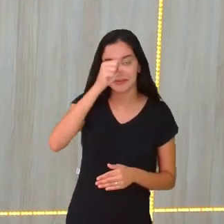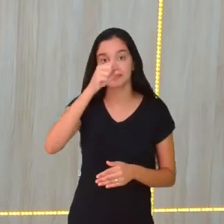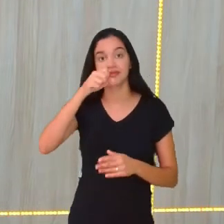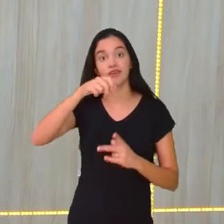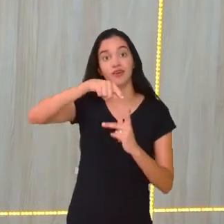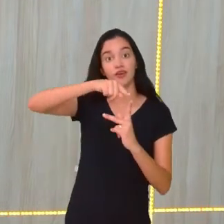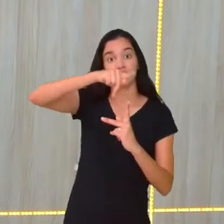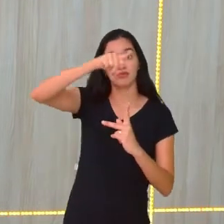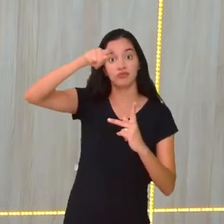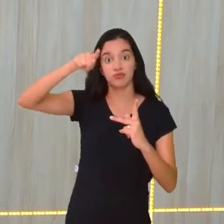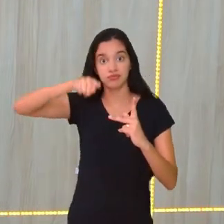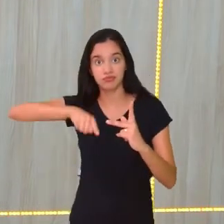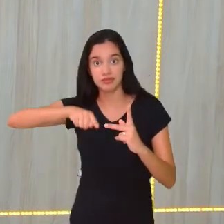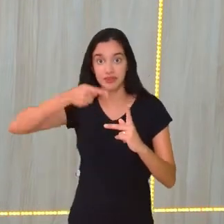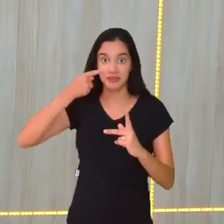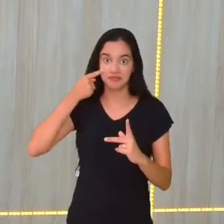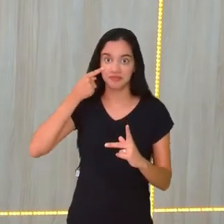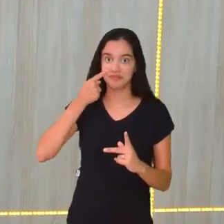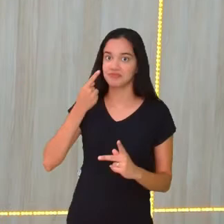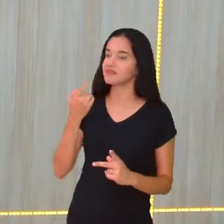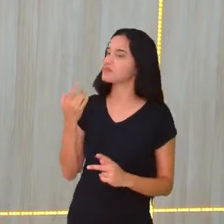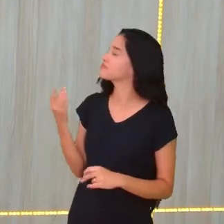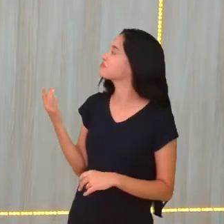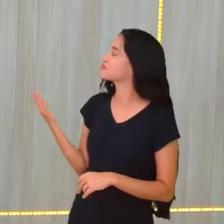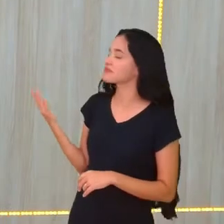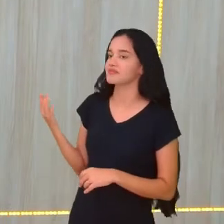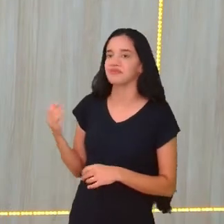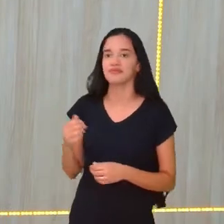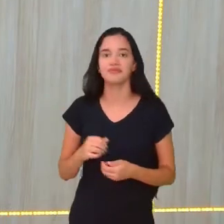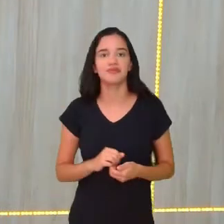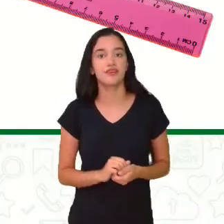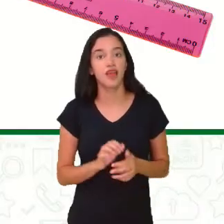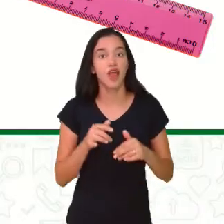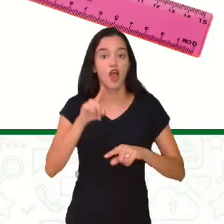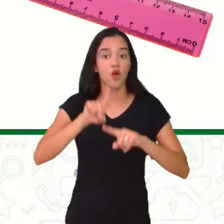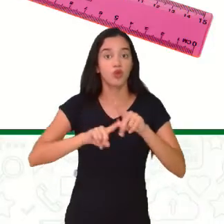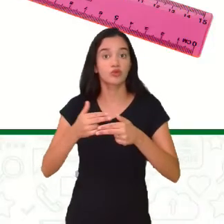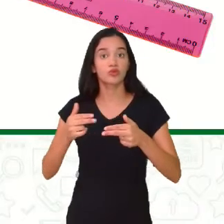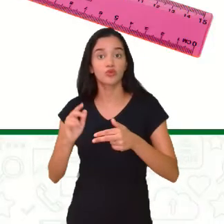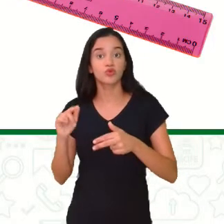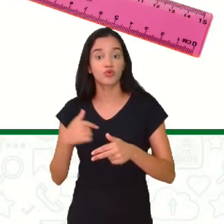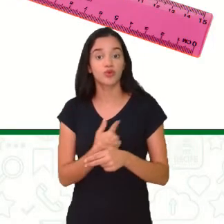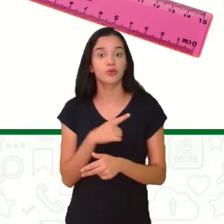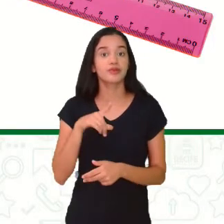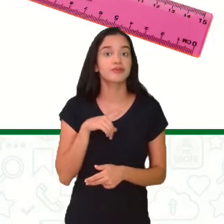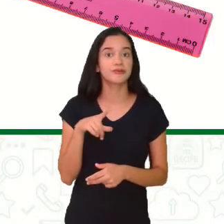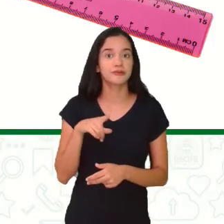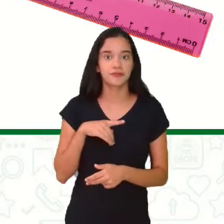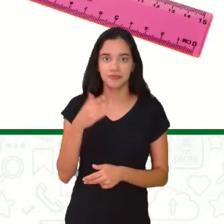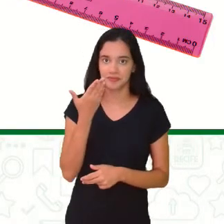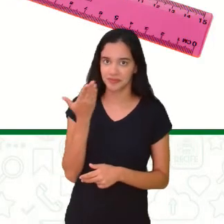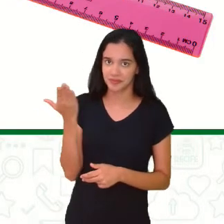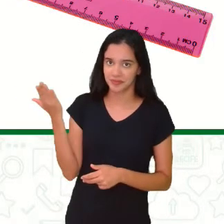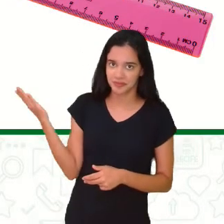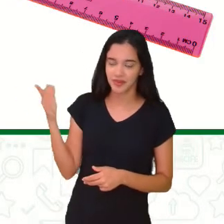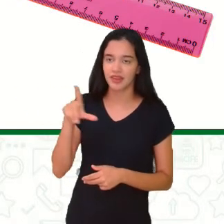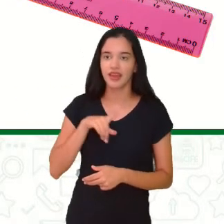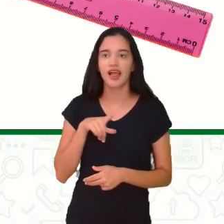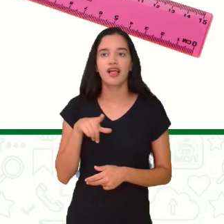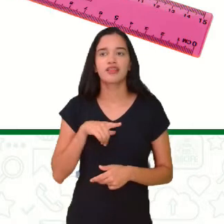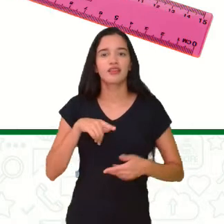perímetro. Vamos ver? Olha só. Os equipamentos que nós temos. Nós temos a